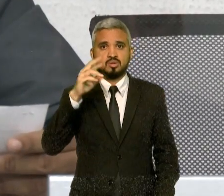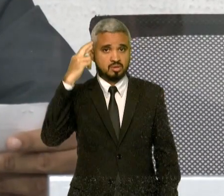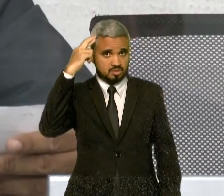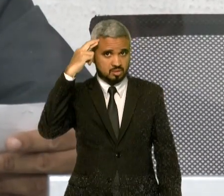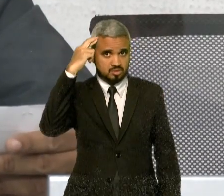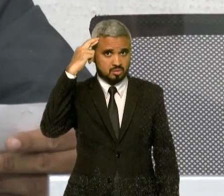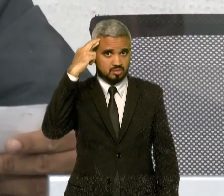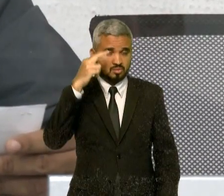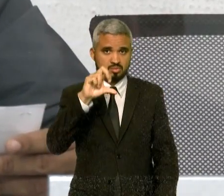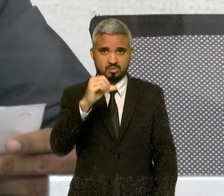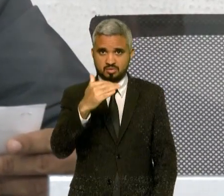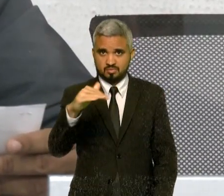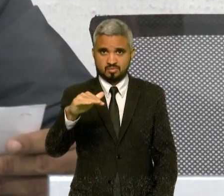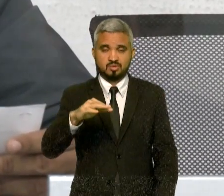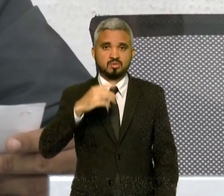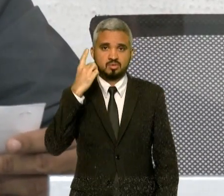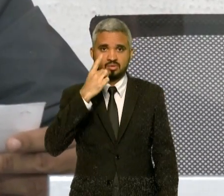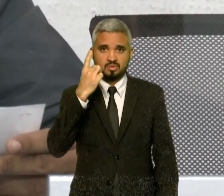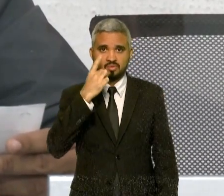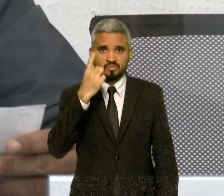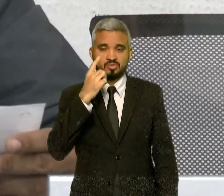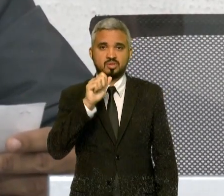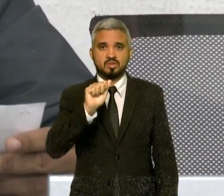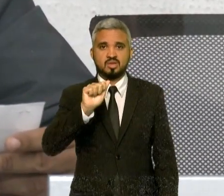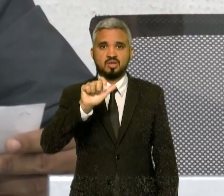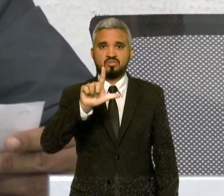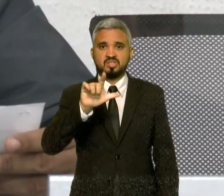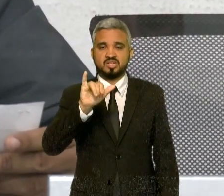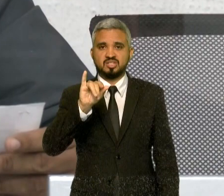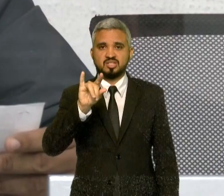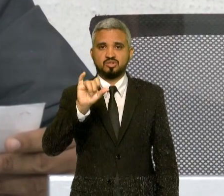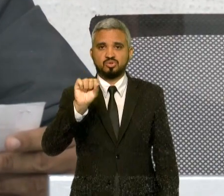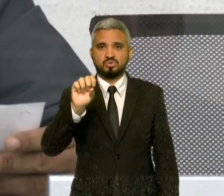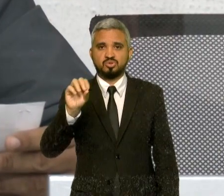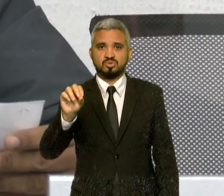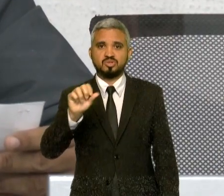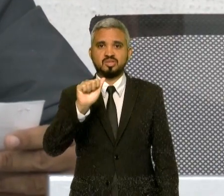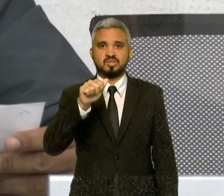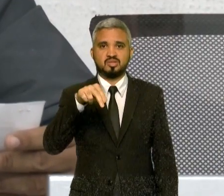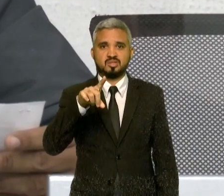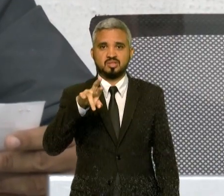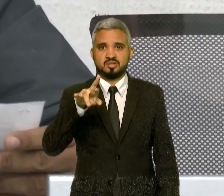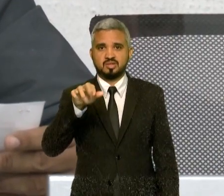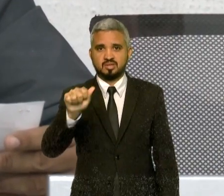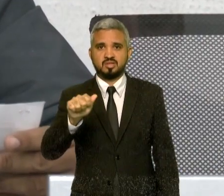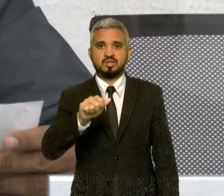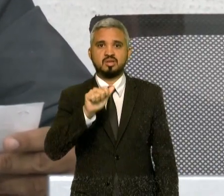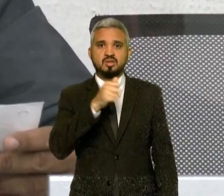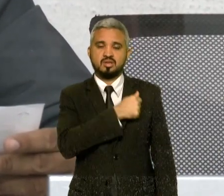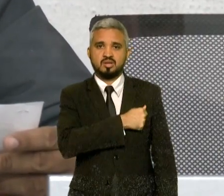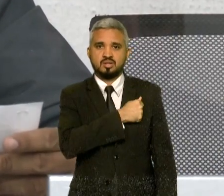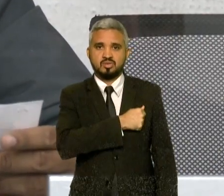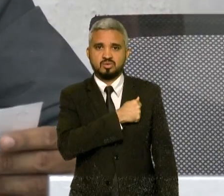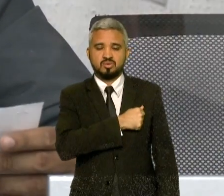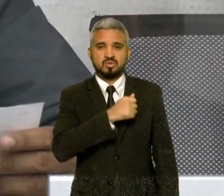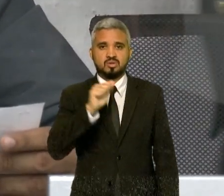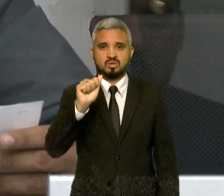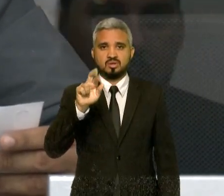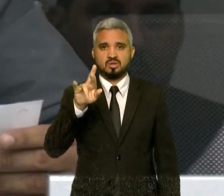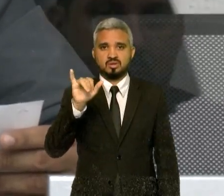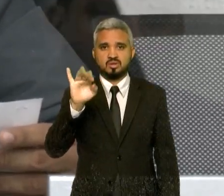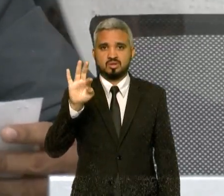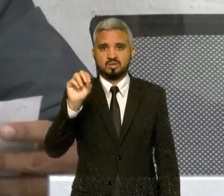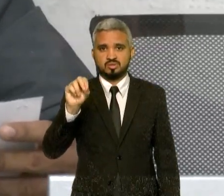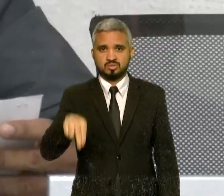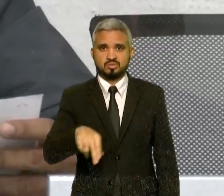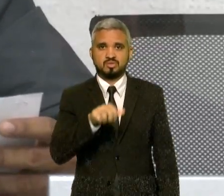9h30, presentes os senhores deputados Aloysio Santos, Ana do Gás, André Martins Rezende, Antônio Pereira, Ariston,